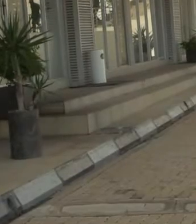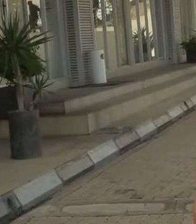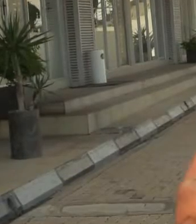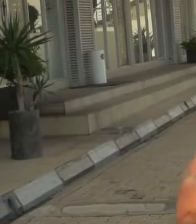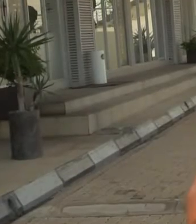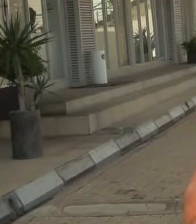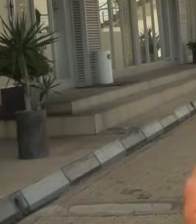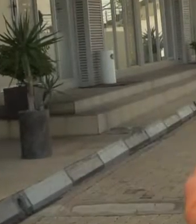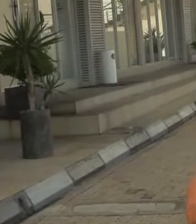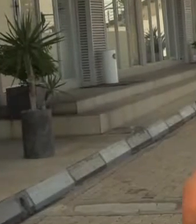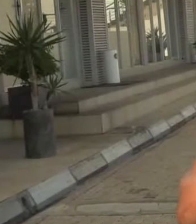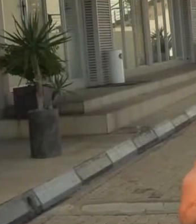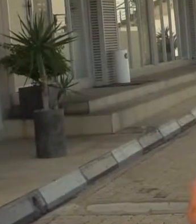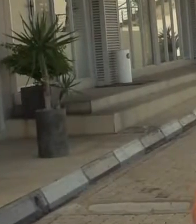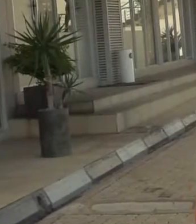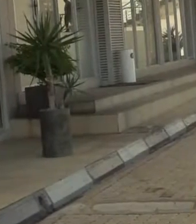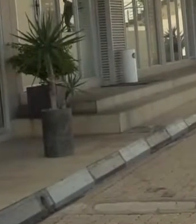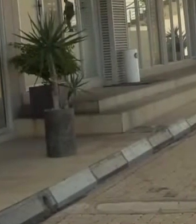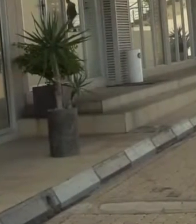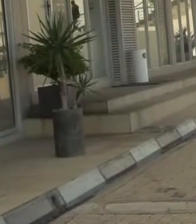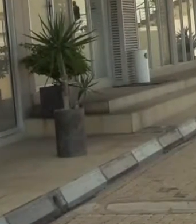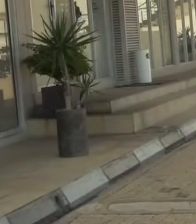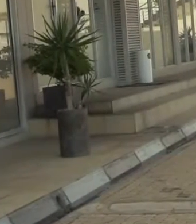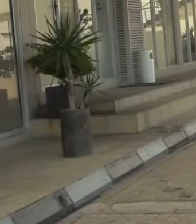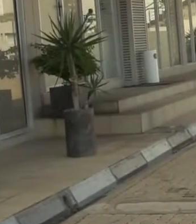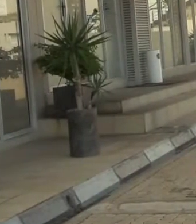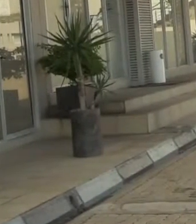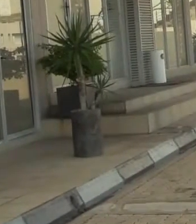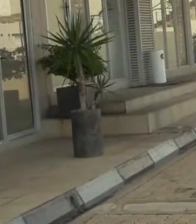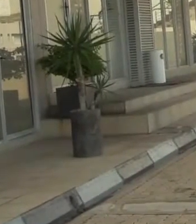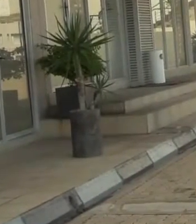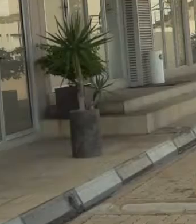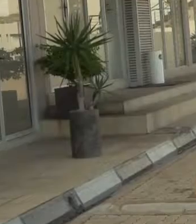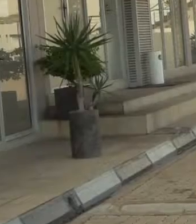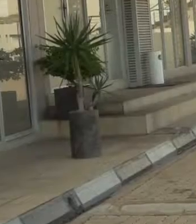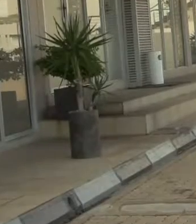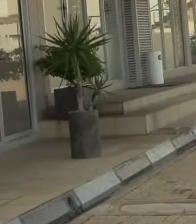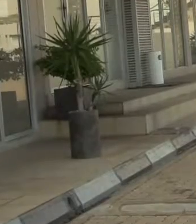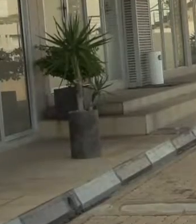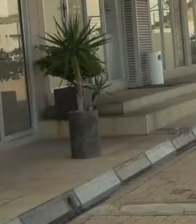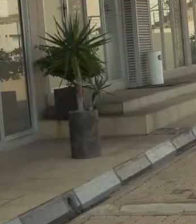São poucos surdos que entendem de saúde sexual e reprodutiva.